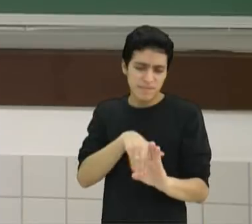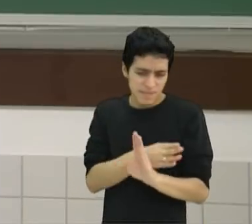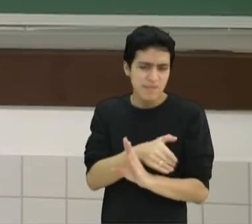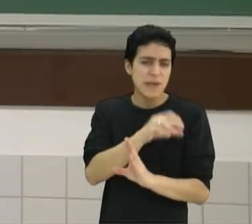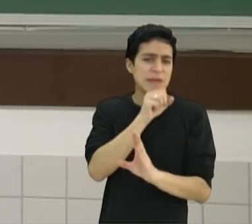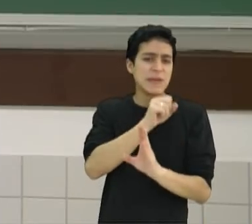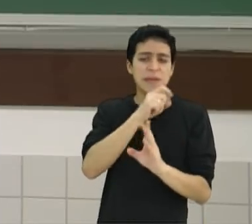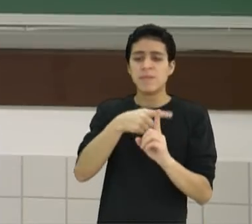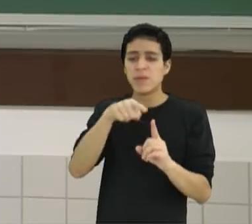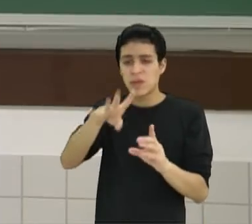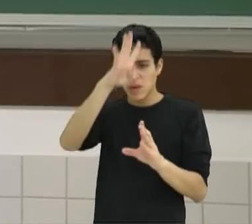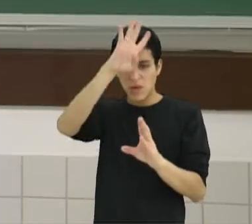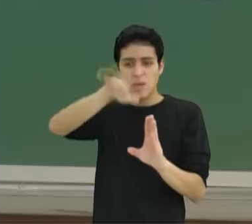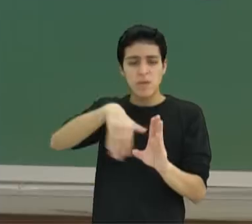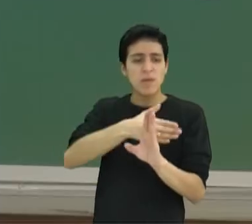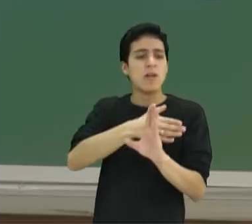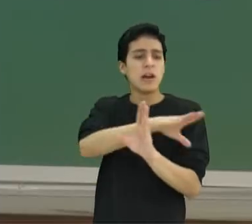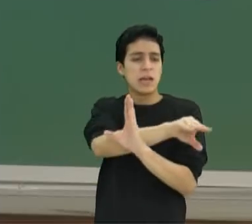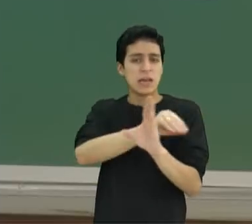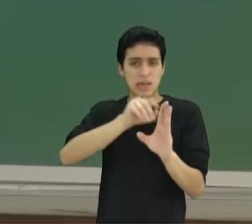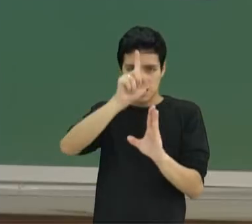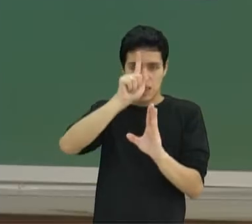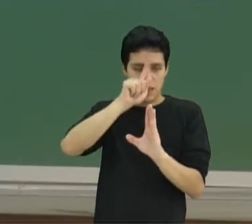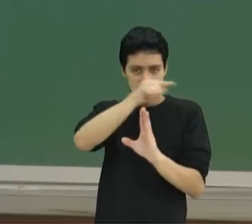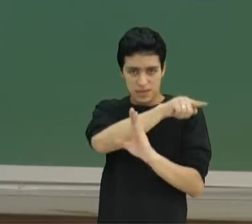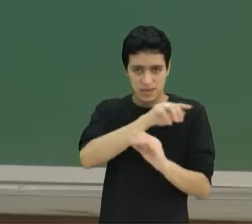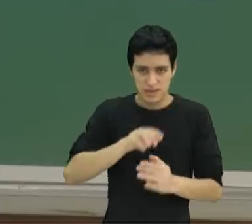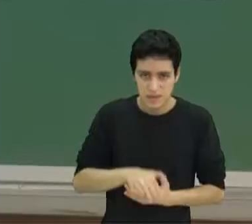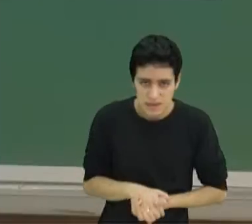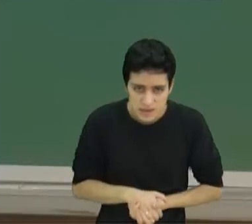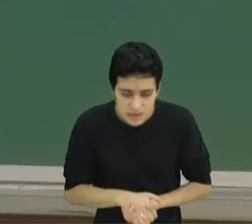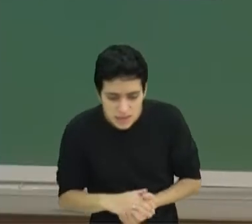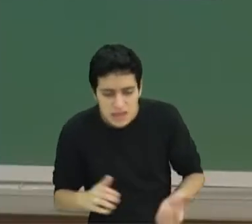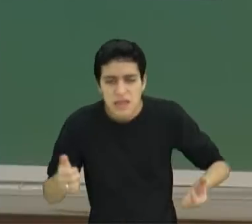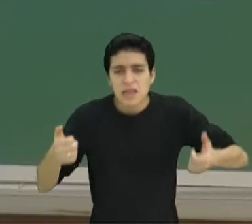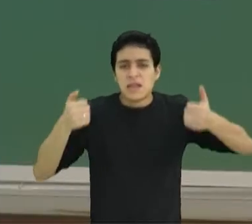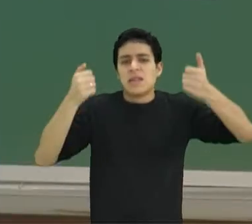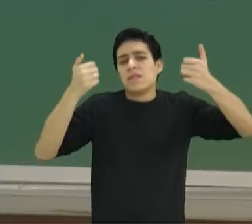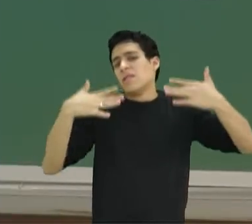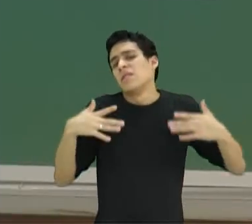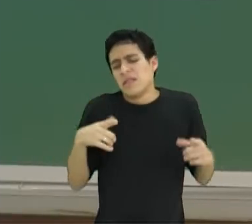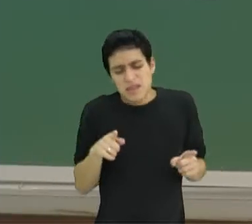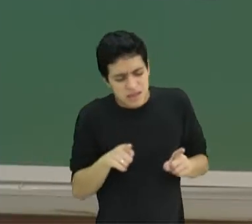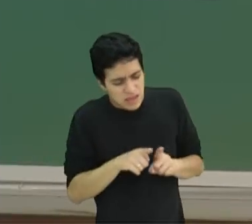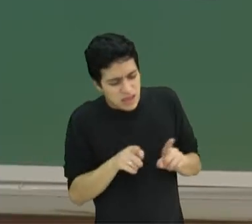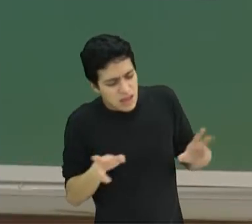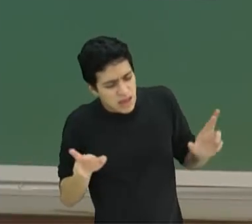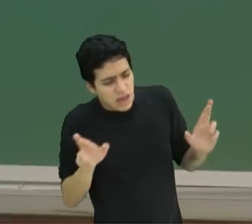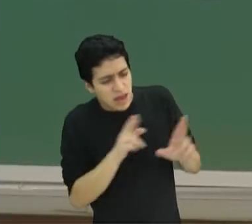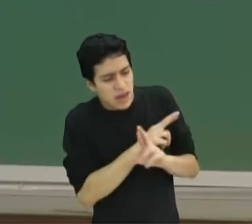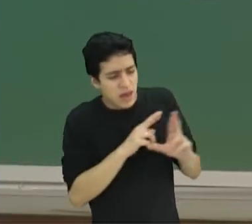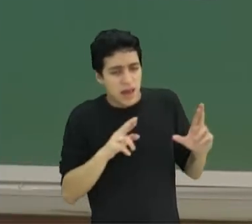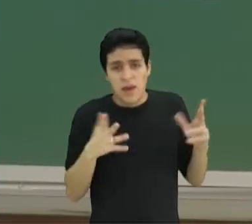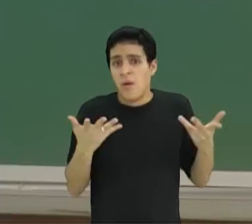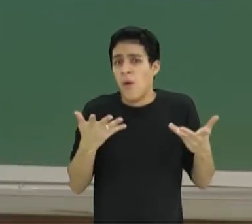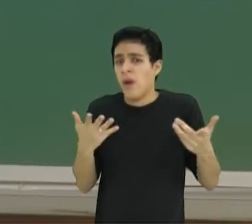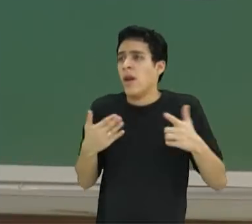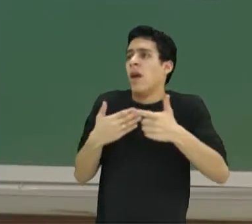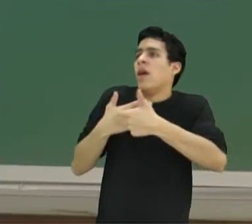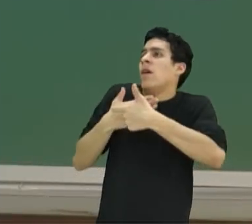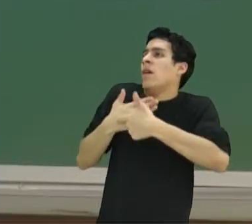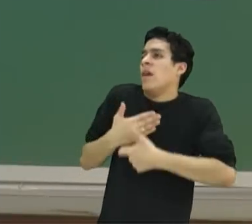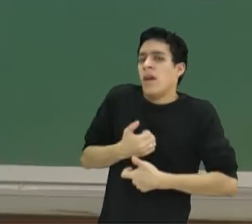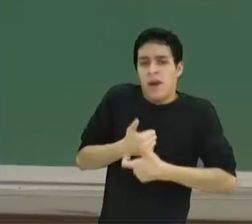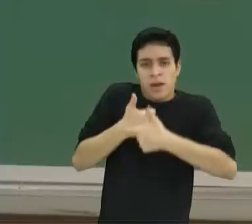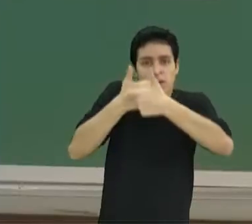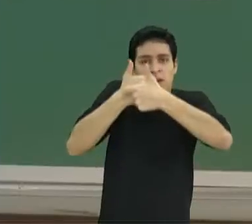Roma se baseava na Grécia, e justifica a questão dos likes, das visualizações, que é tão importante hoje, é a ideia de querer ser